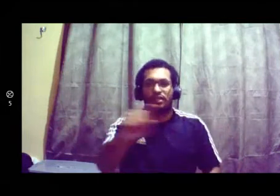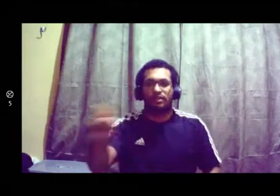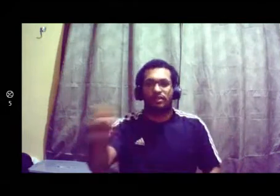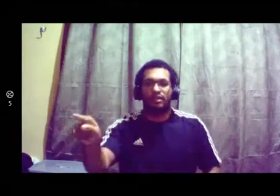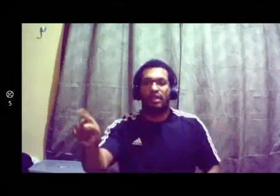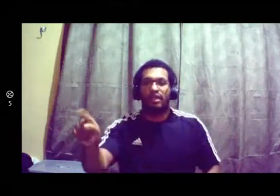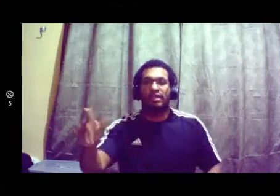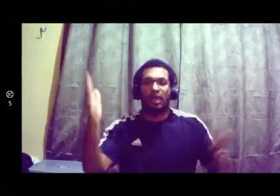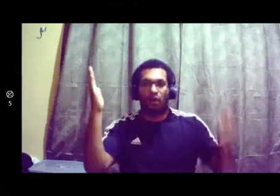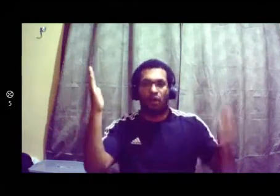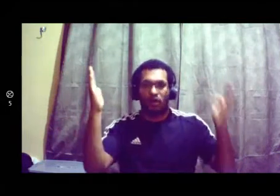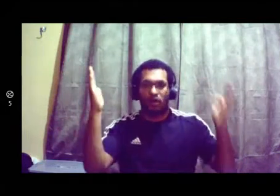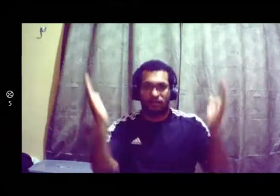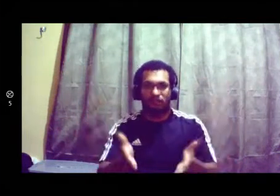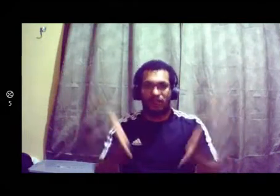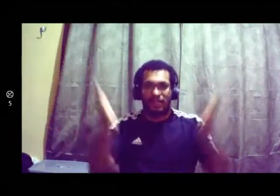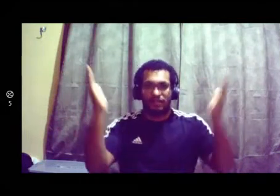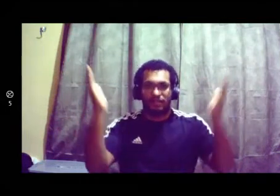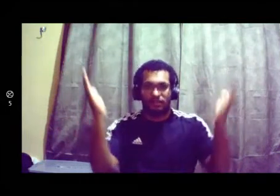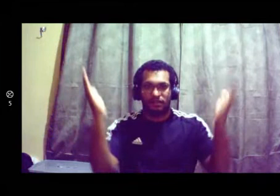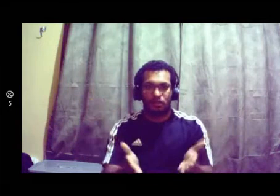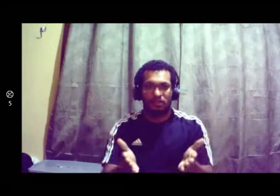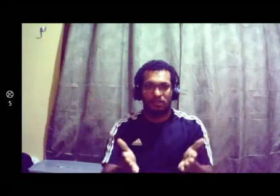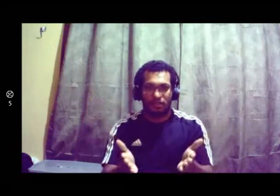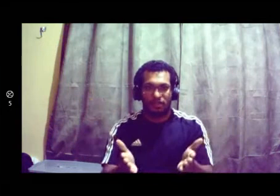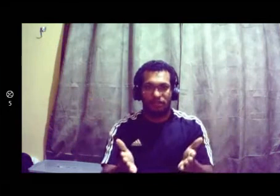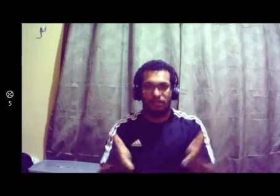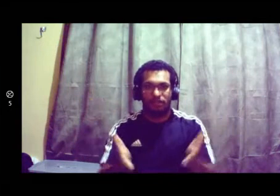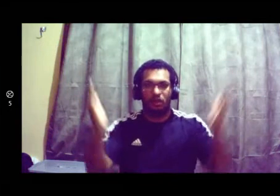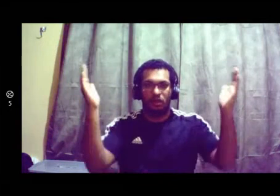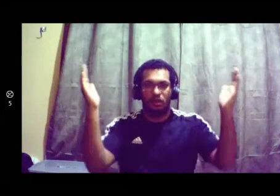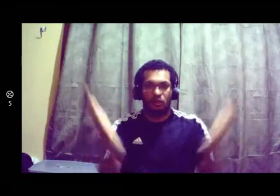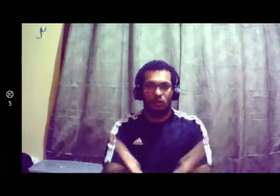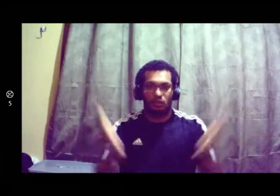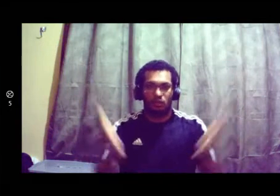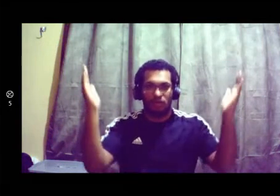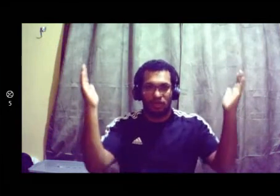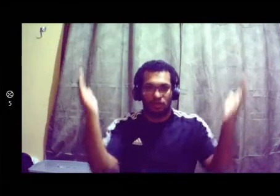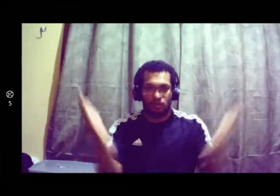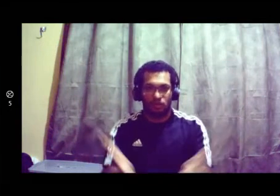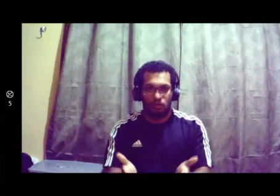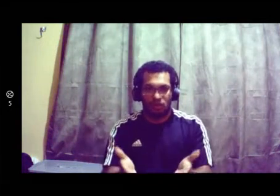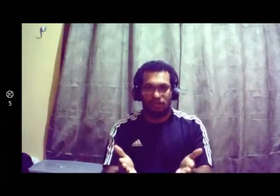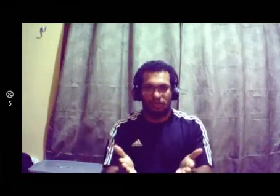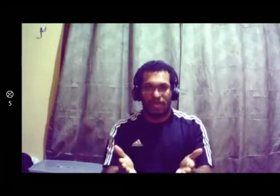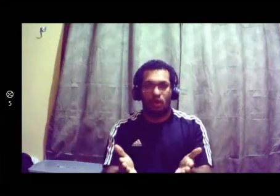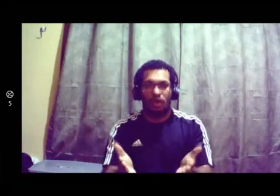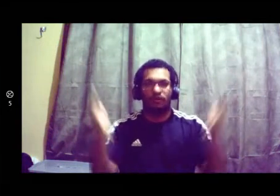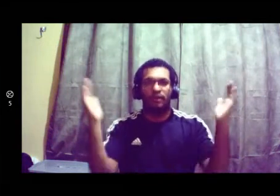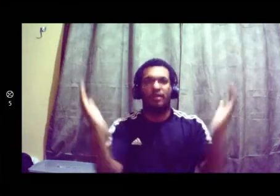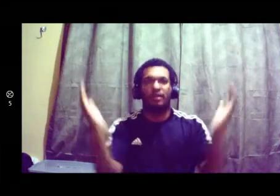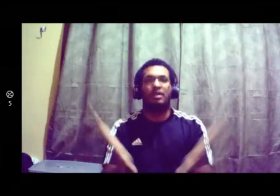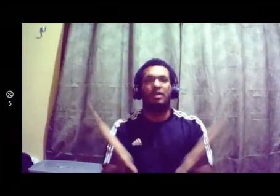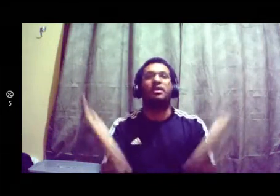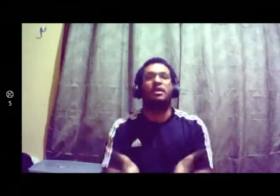vocês. Então agora você faz 2 vezes. Então, ó, 1, 2,